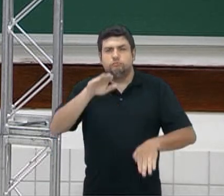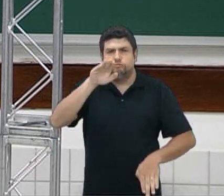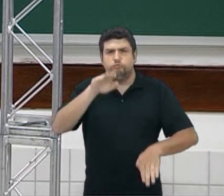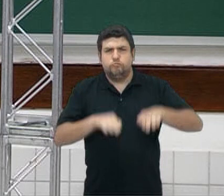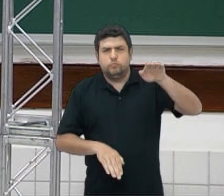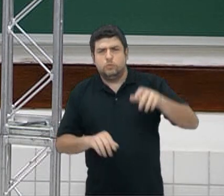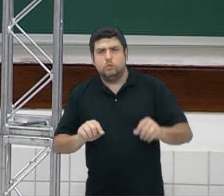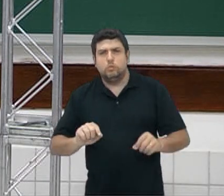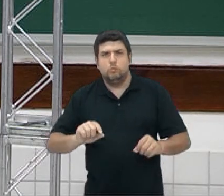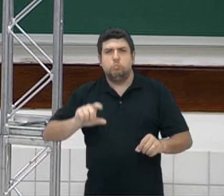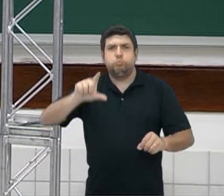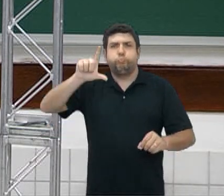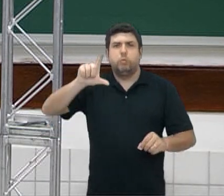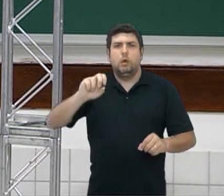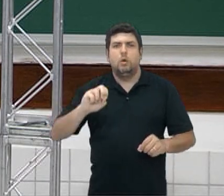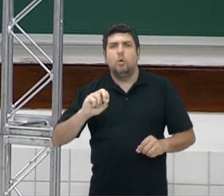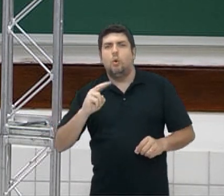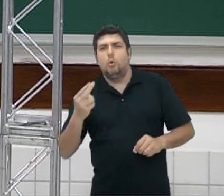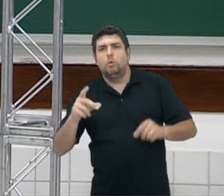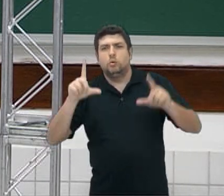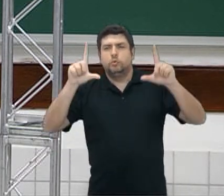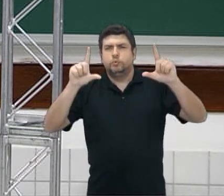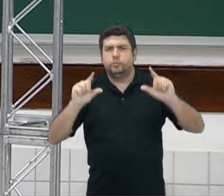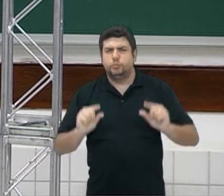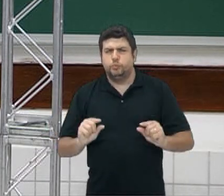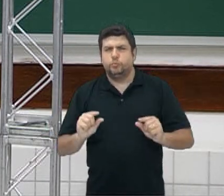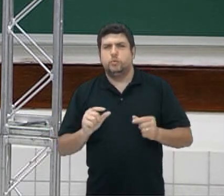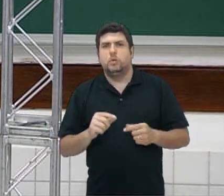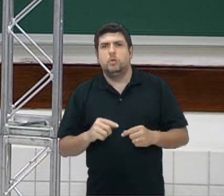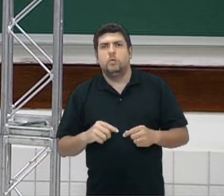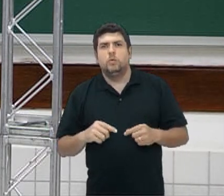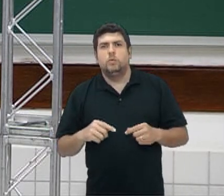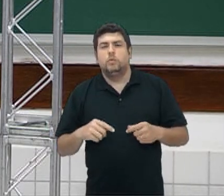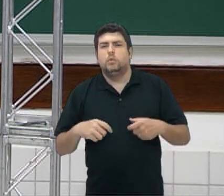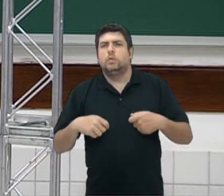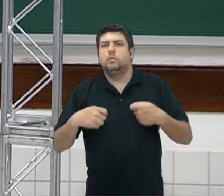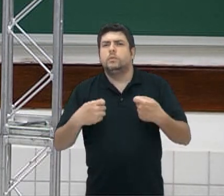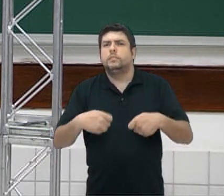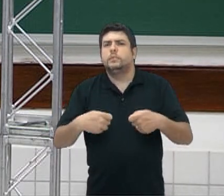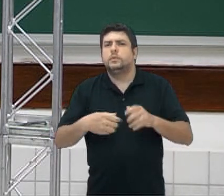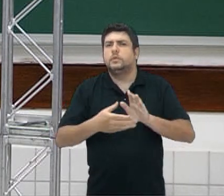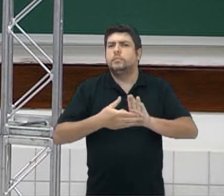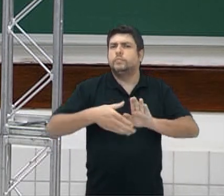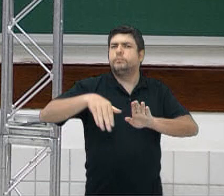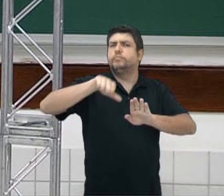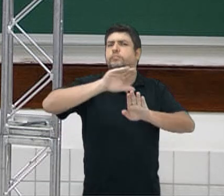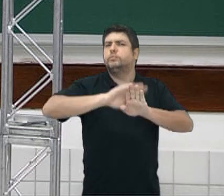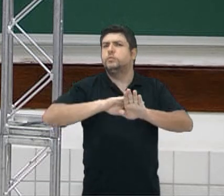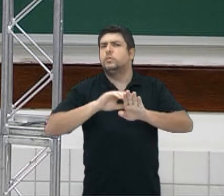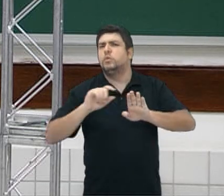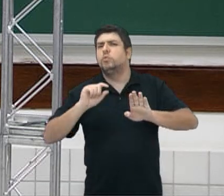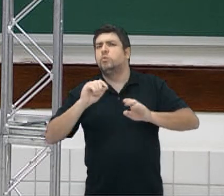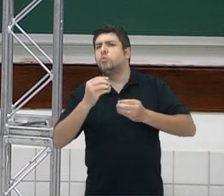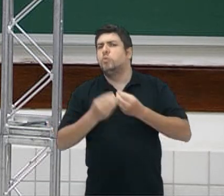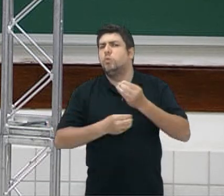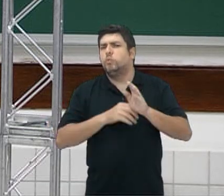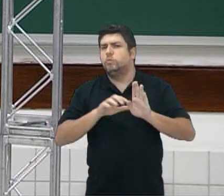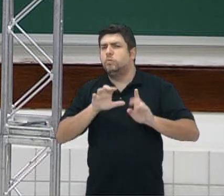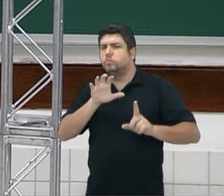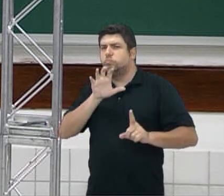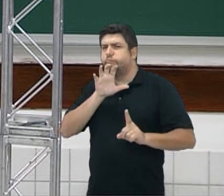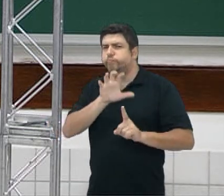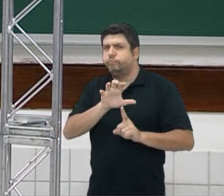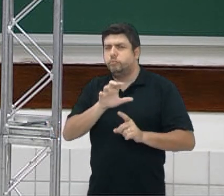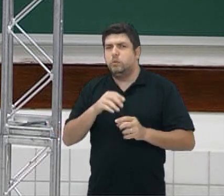isso, e será necessário que surja algum agente externo. No caso, a gente vai perceber que